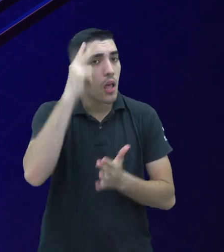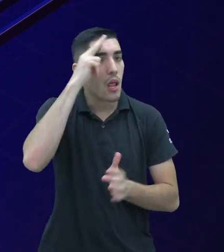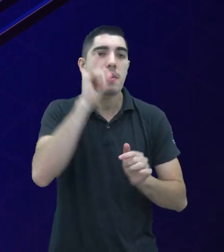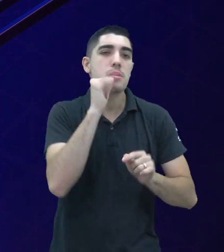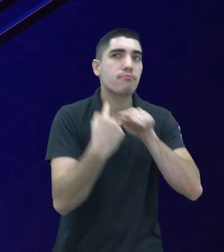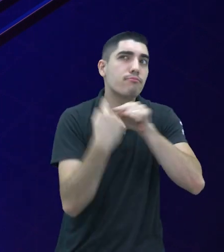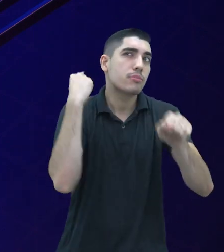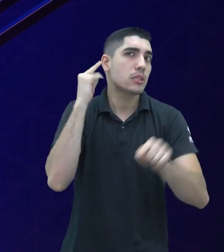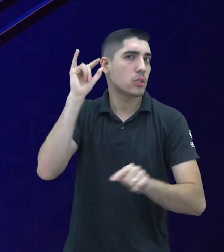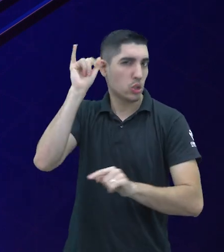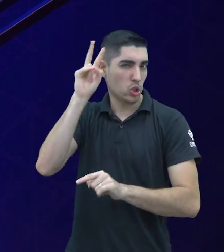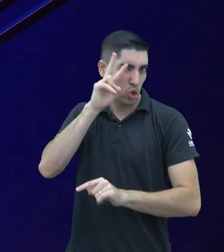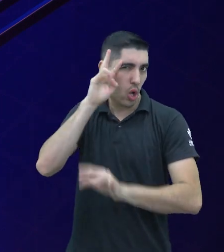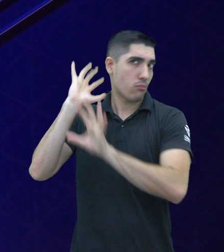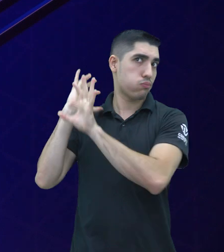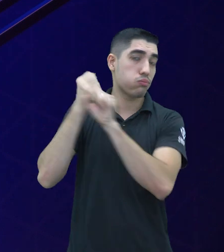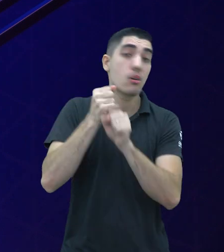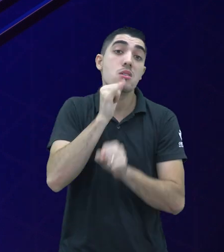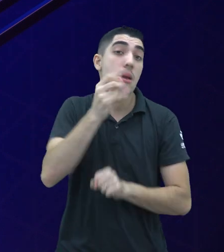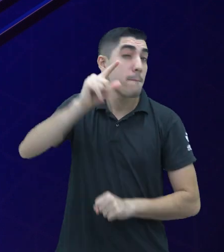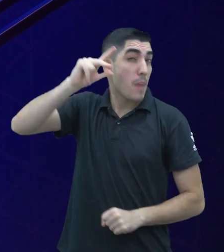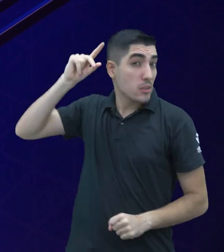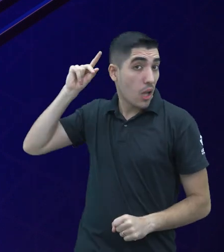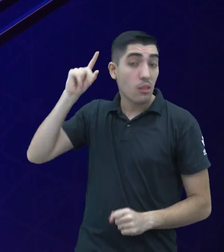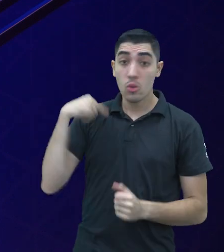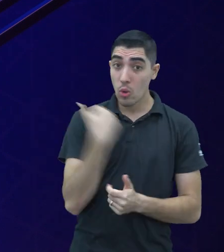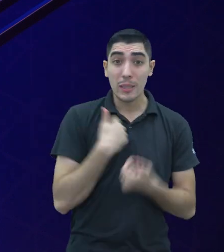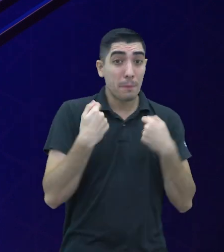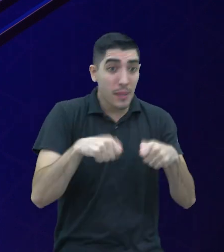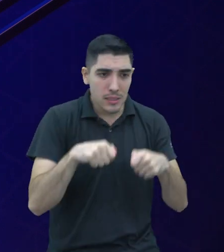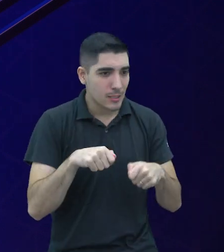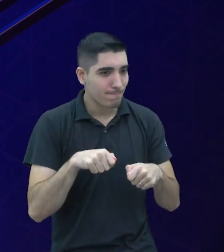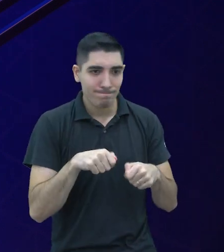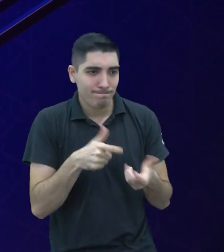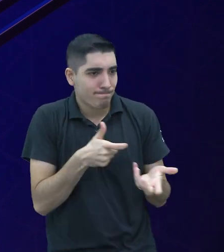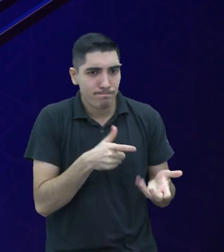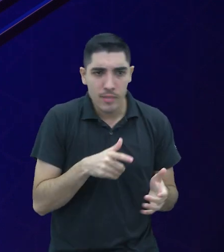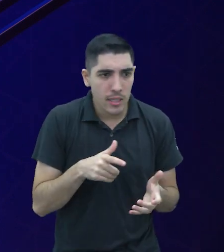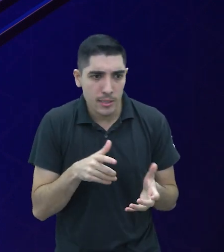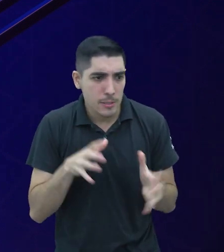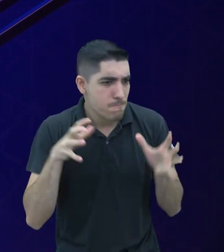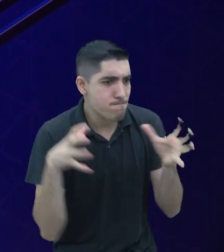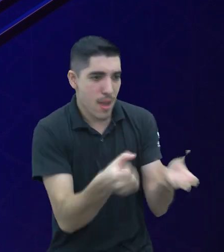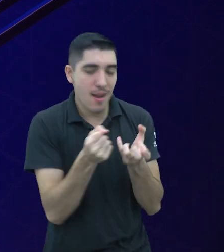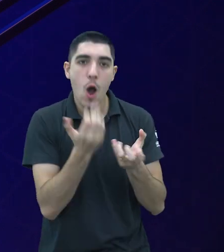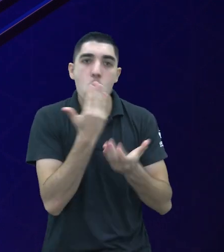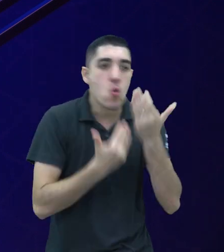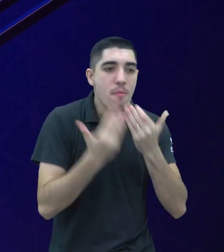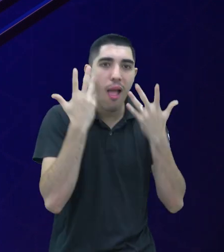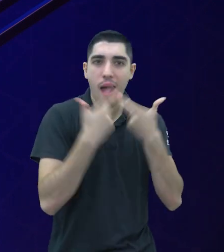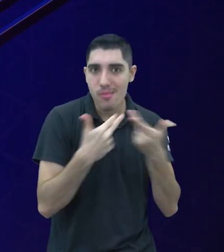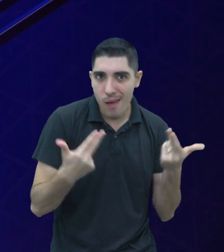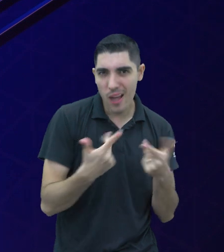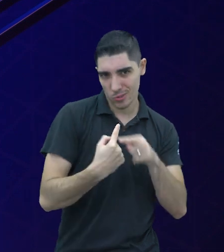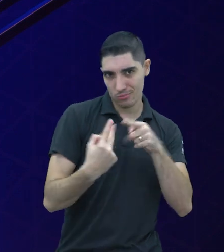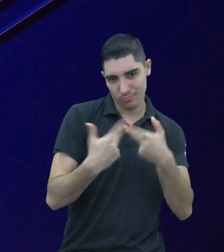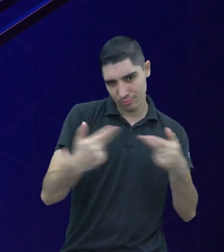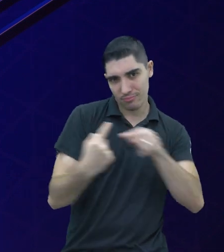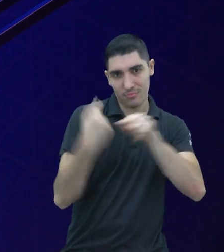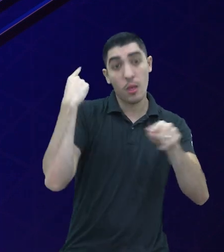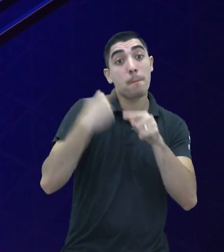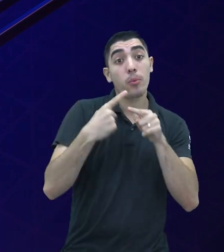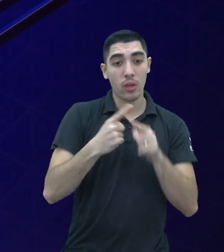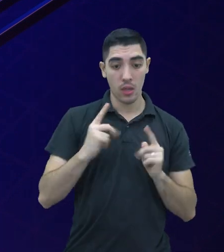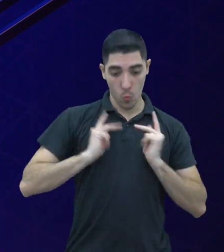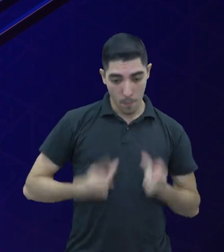gente precisava caçar, a gente precisava lidar ali com os animais e, querendo ou não, era uma forma de sobrevivência,